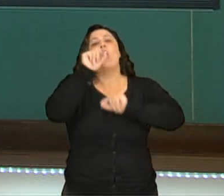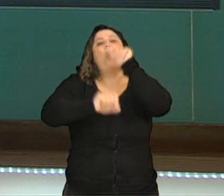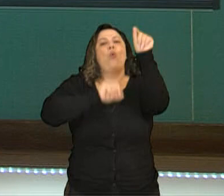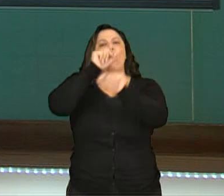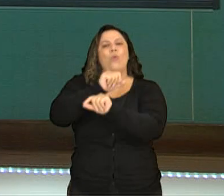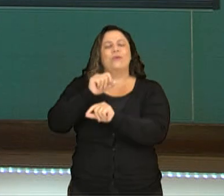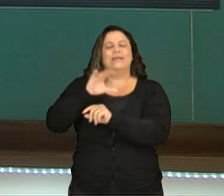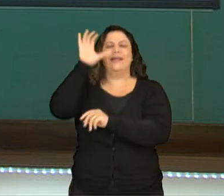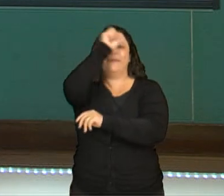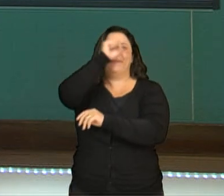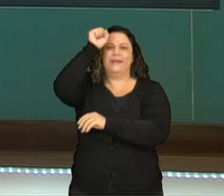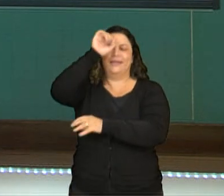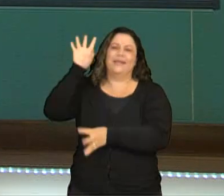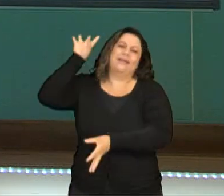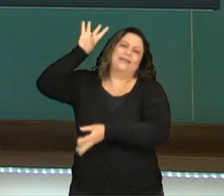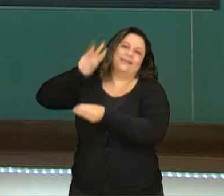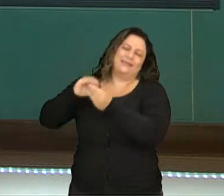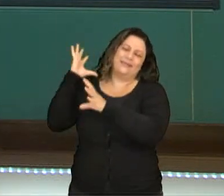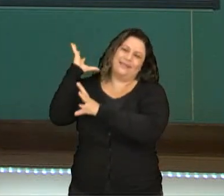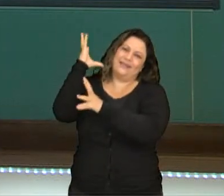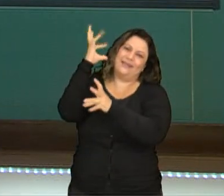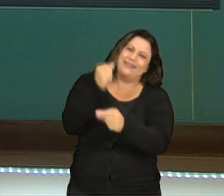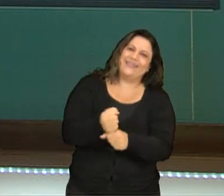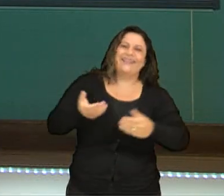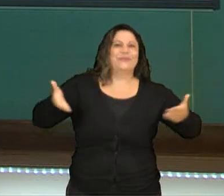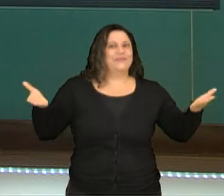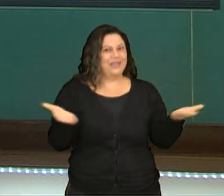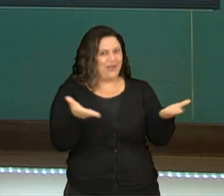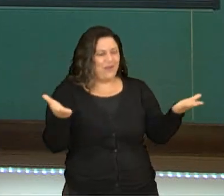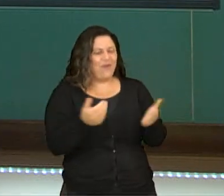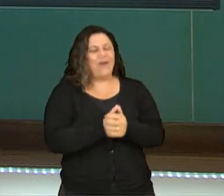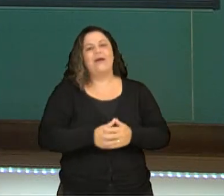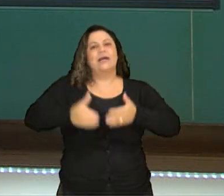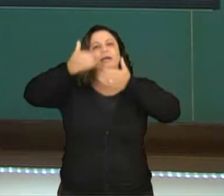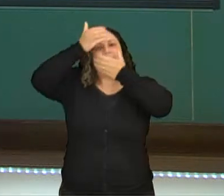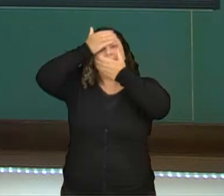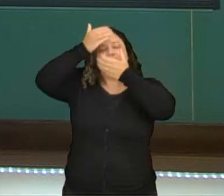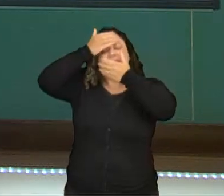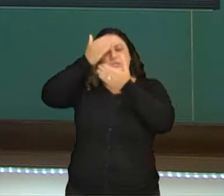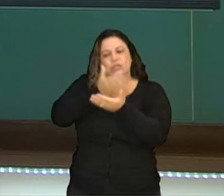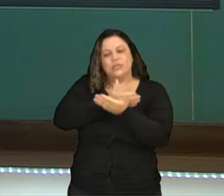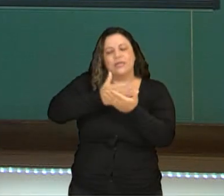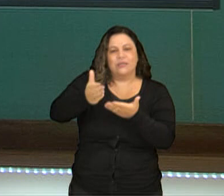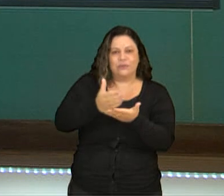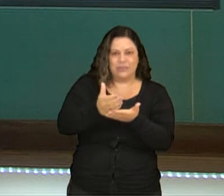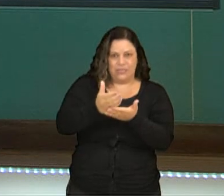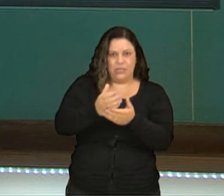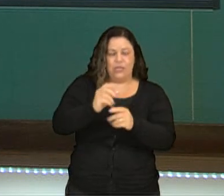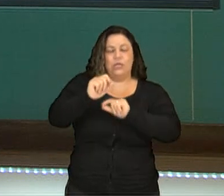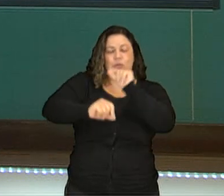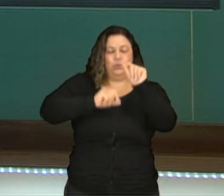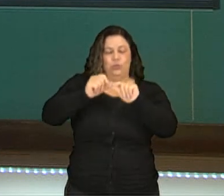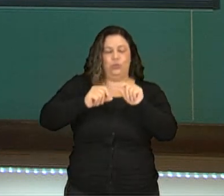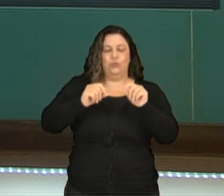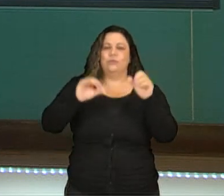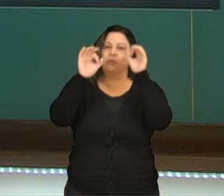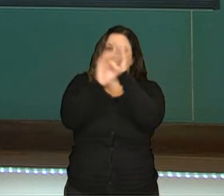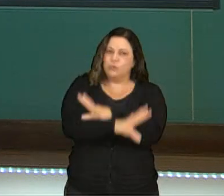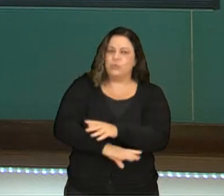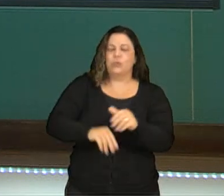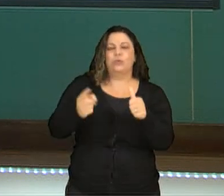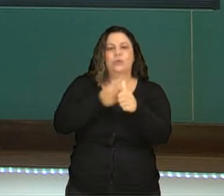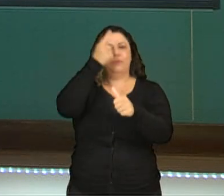nós estudamos nessa aula, criança? A questão palestina teve início com o fim da Primeira Guerra Mundial e